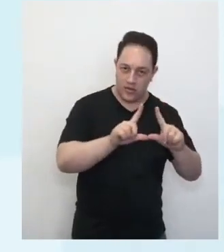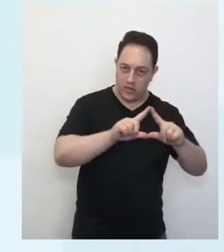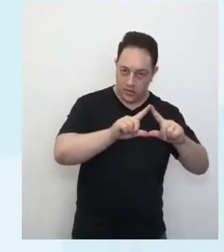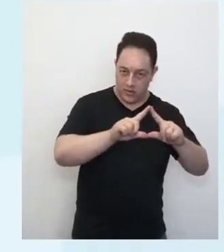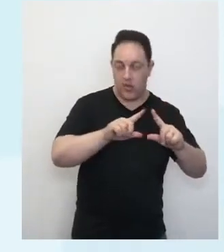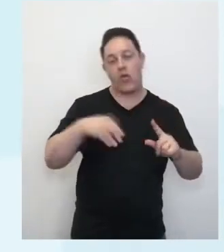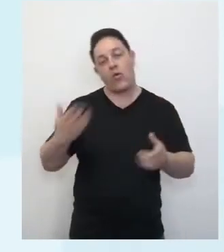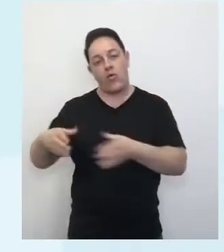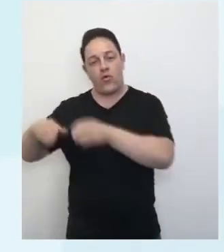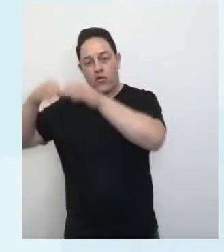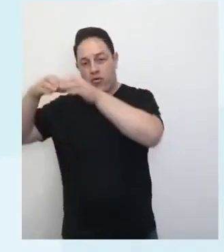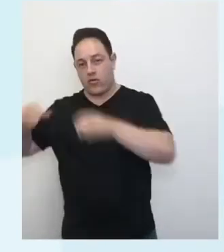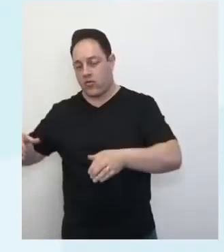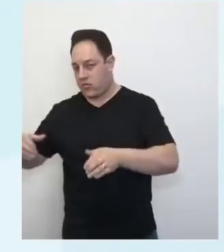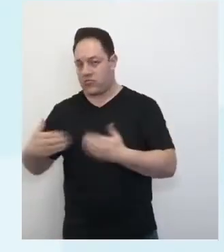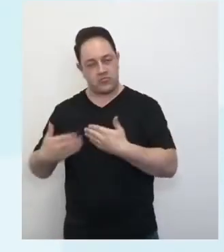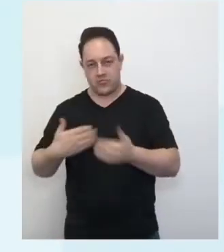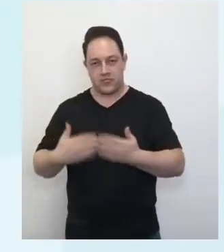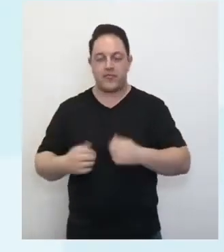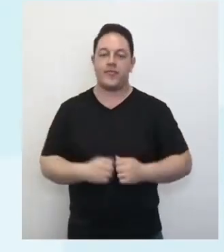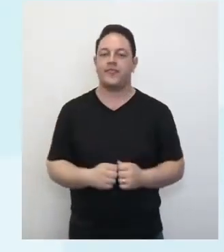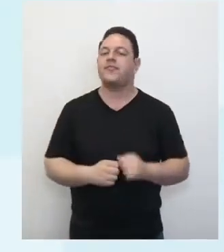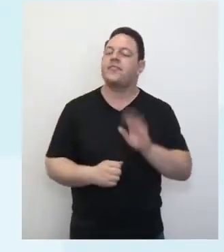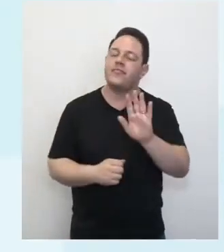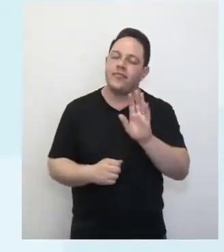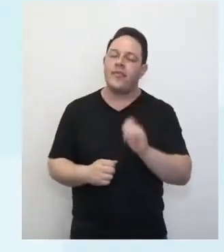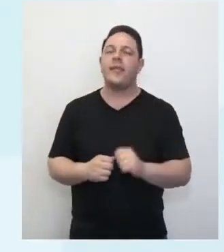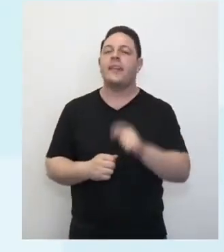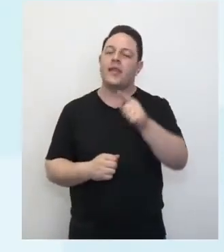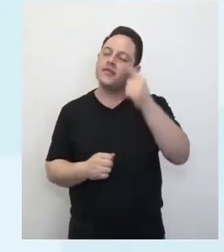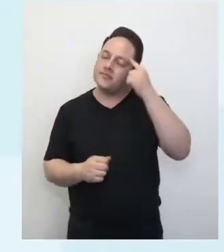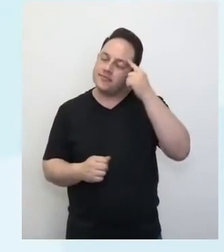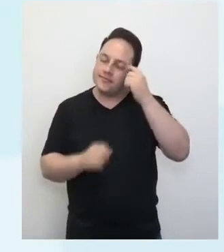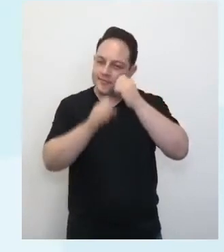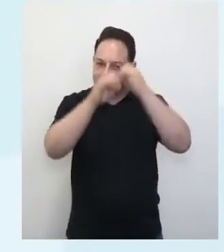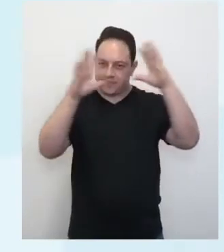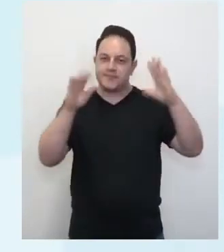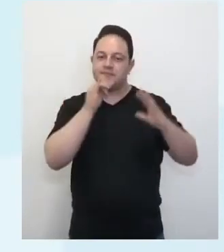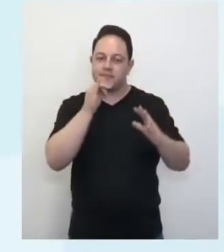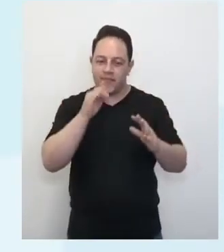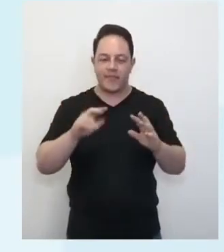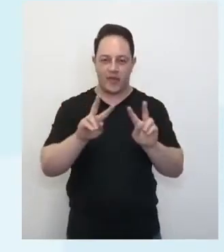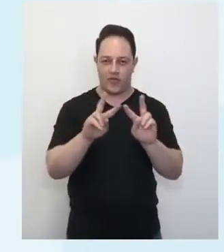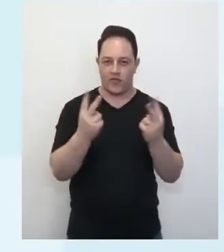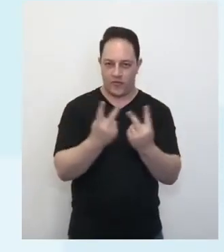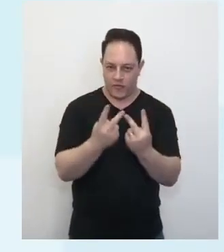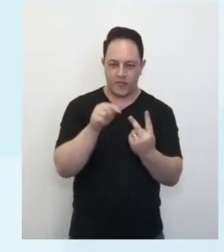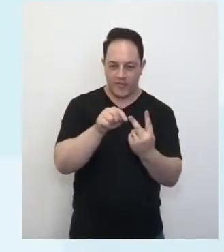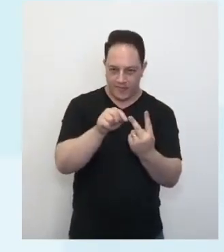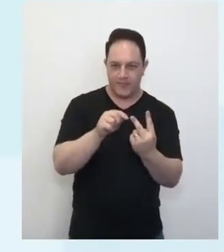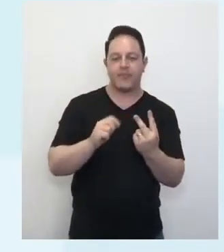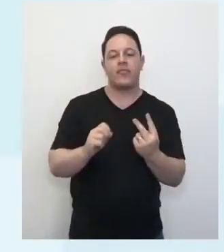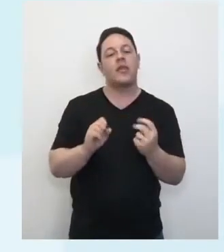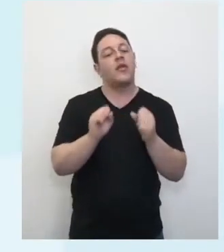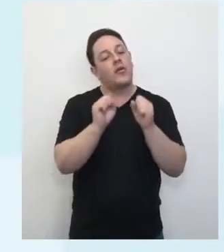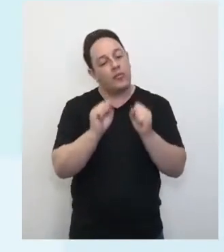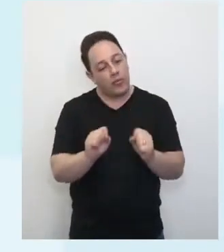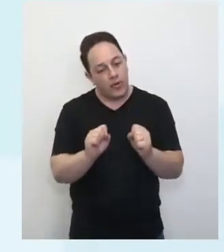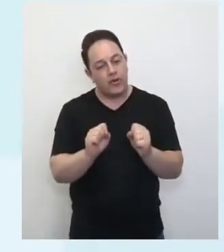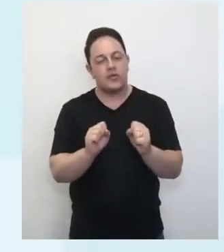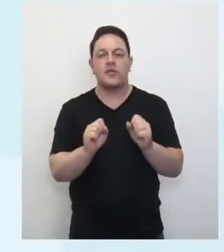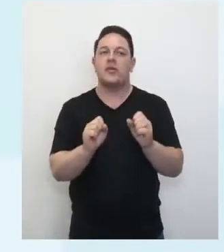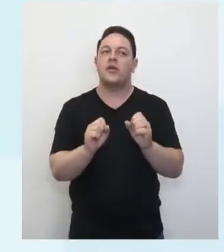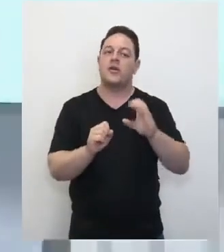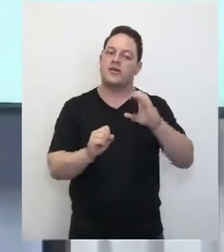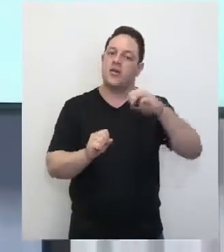quanto do Cone e a pensar na unidade de medida do volume Então ela pode ser